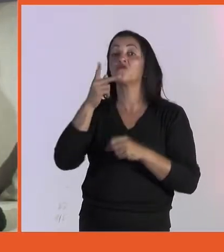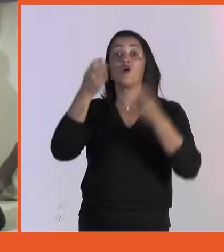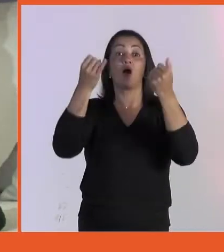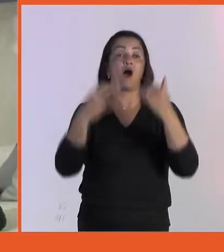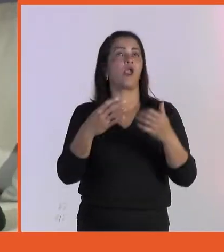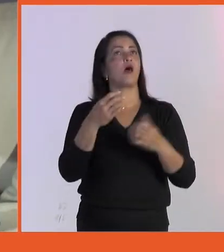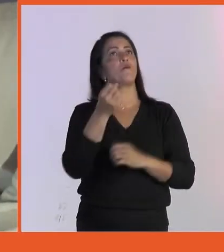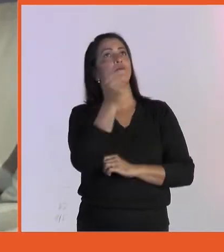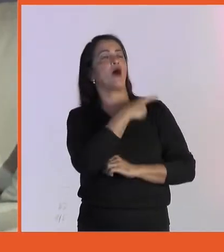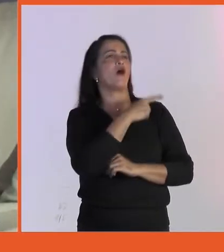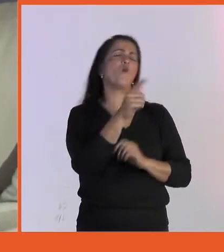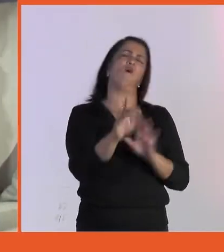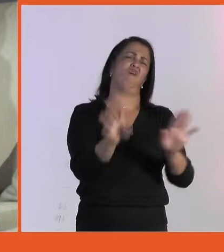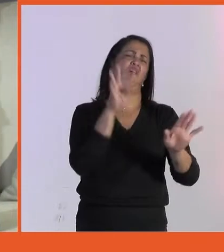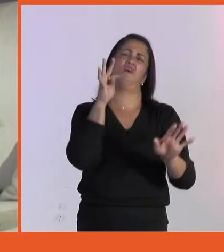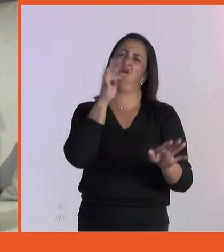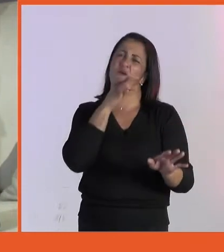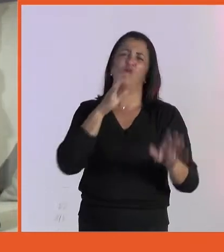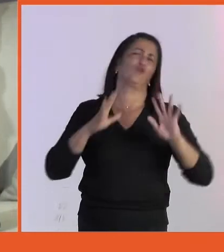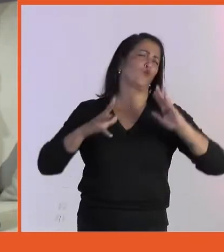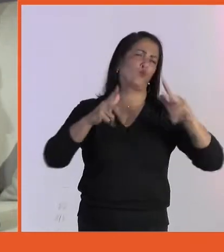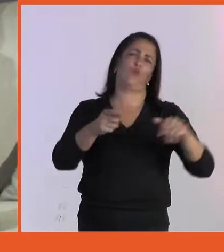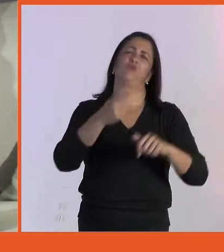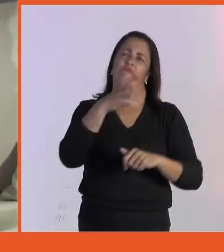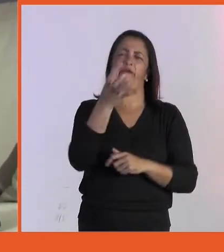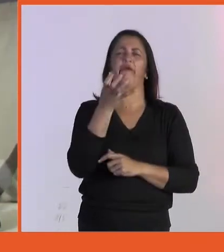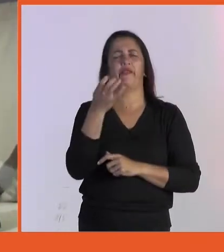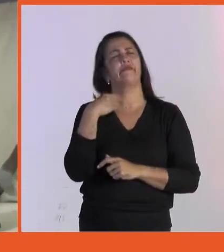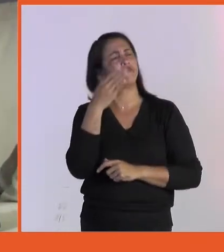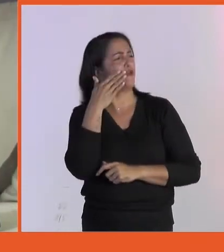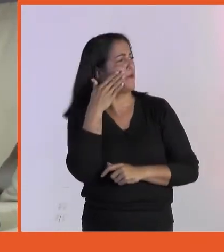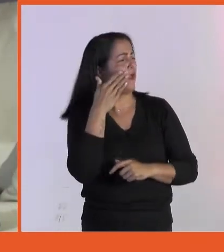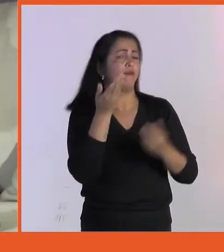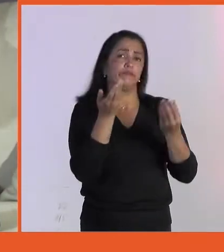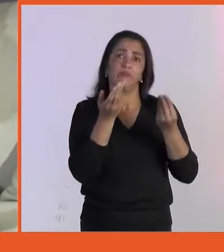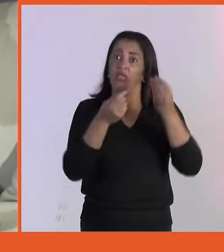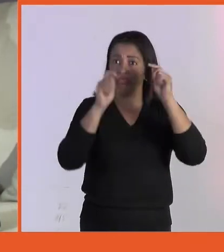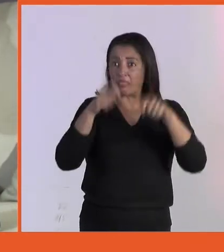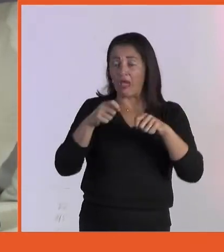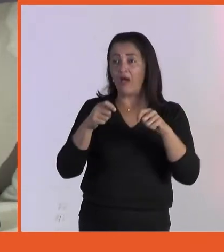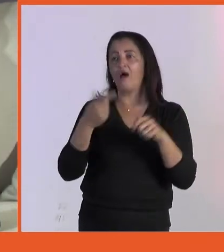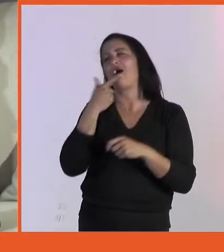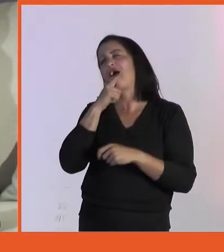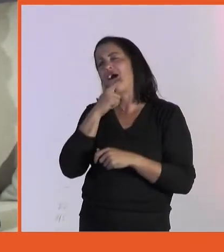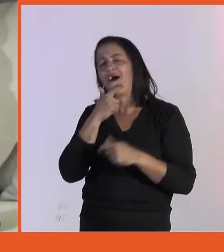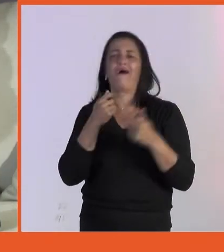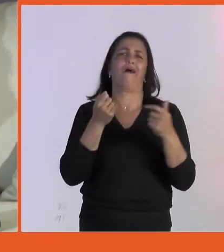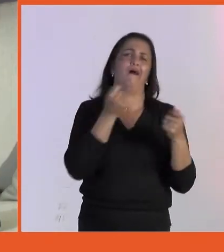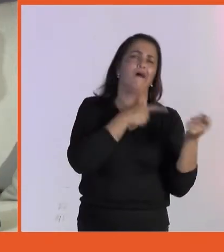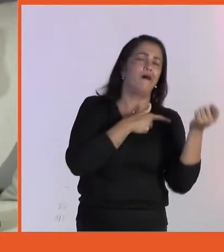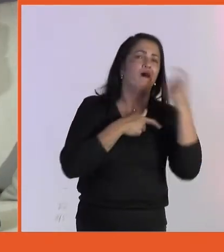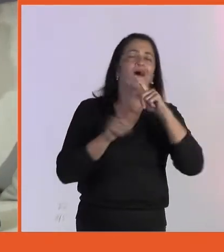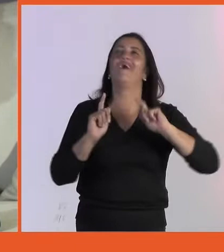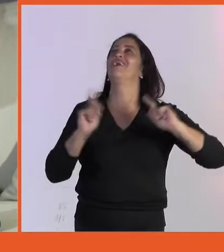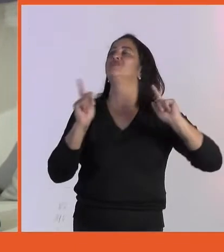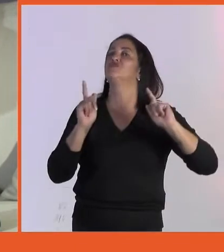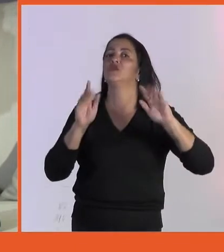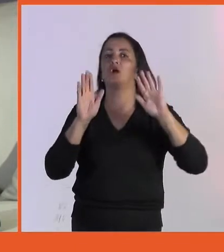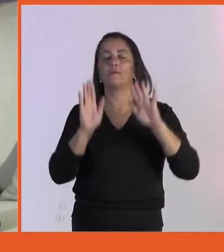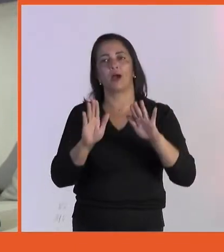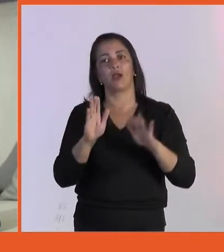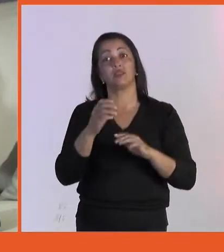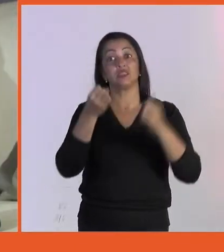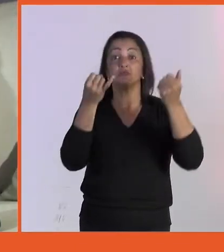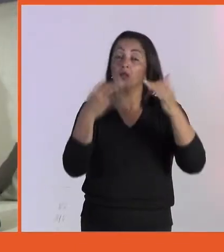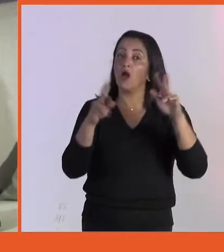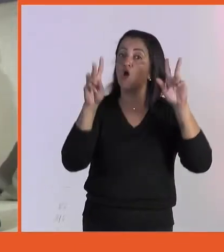mal, obviamente todo mundo vai querer ver a gente falando mal do famoso e tal, e vai rir, vai se divertir. Mas aí, nesse mesmo vídeo, a gente fala